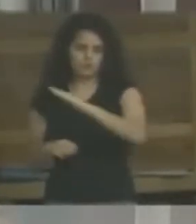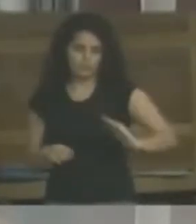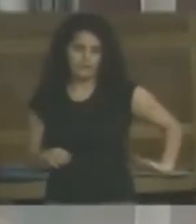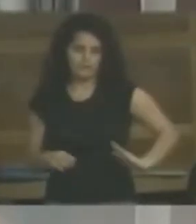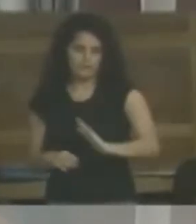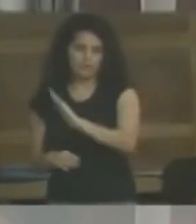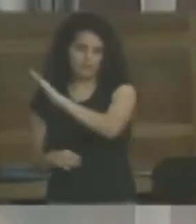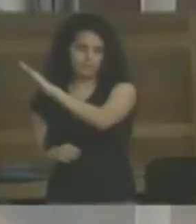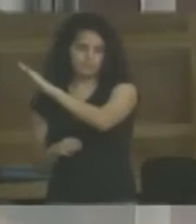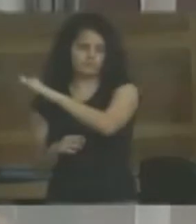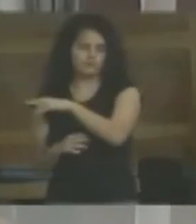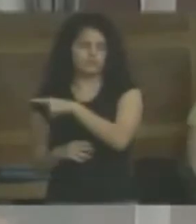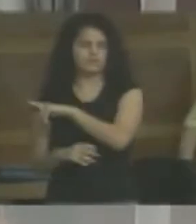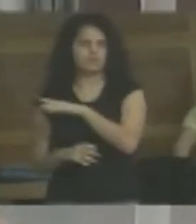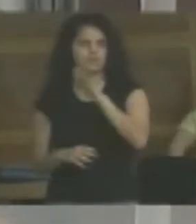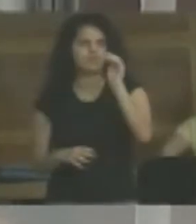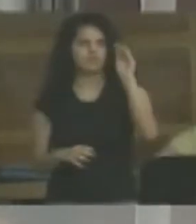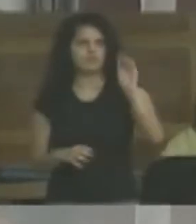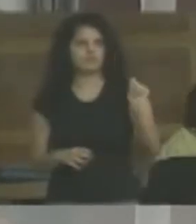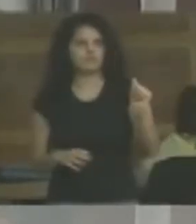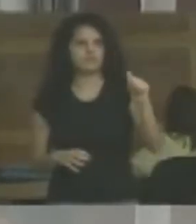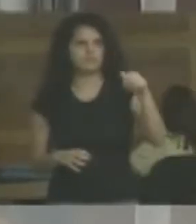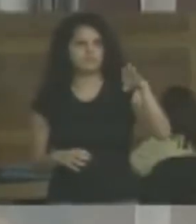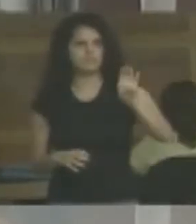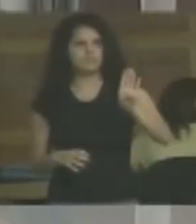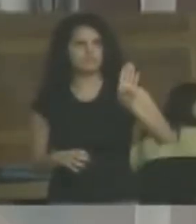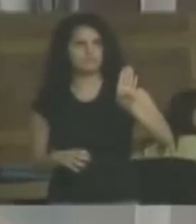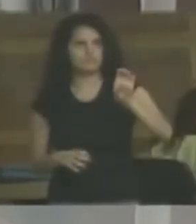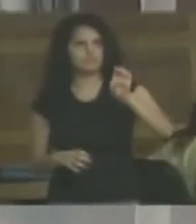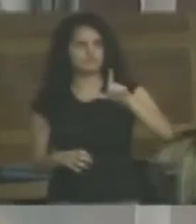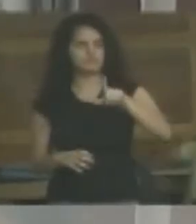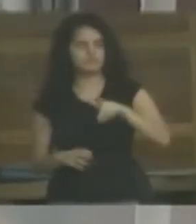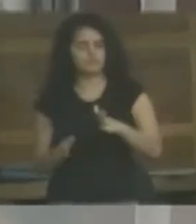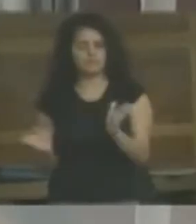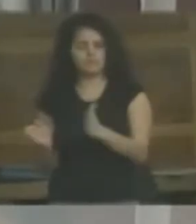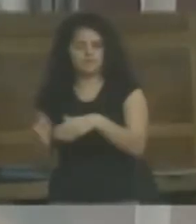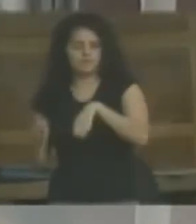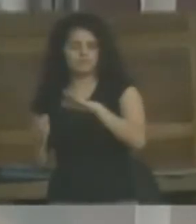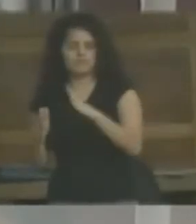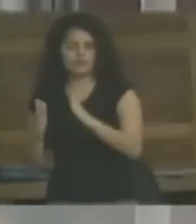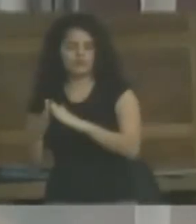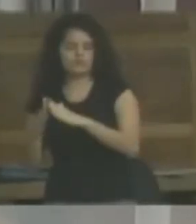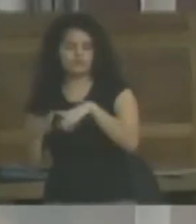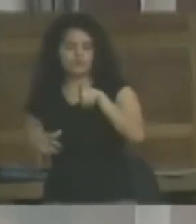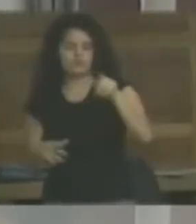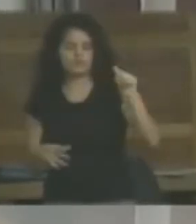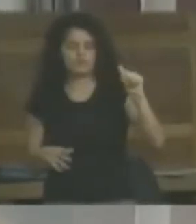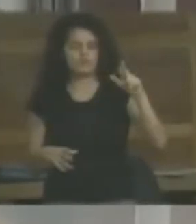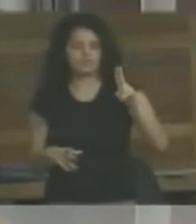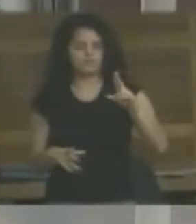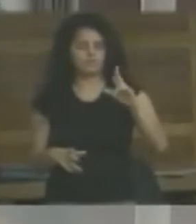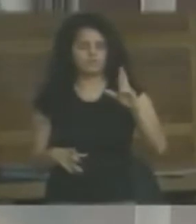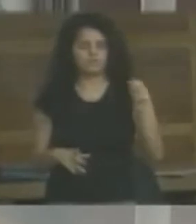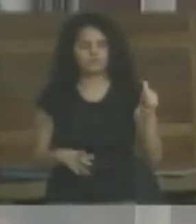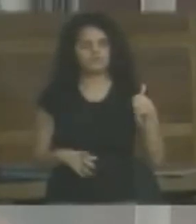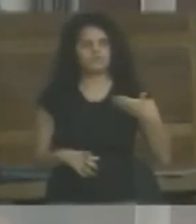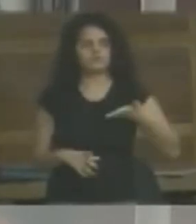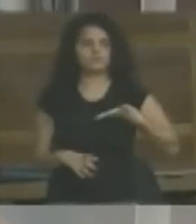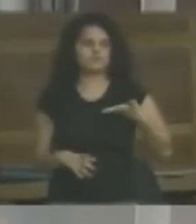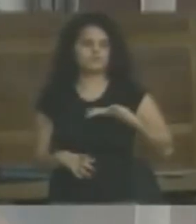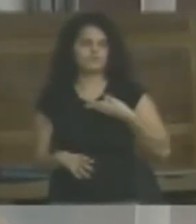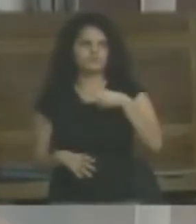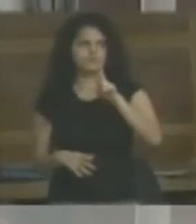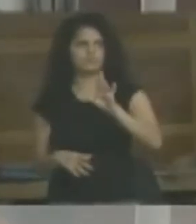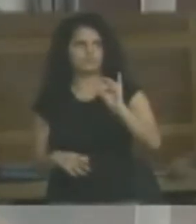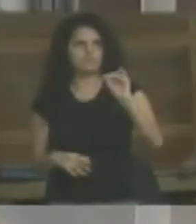Amélia, no Morro do Abel. Próximo à casa ali da Laura, do meu amigo Finado